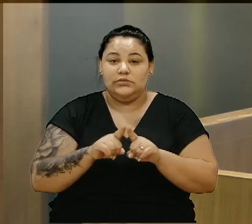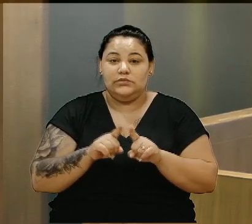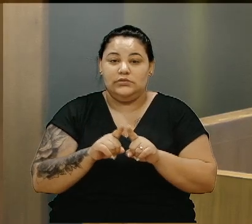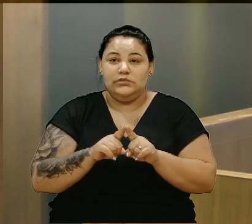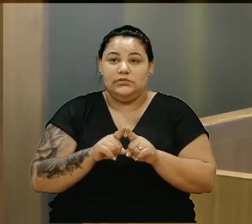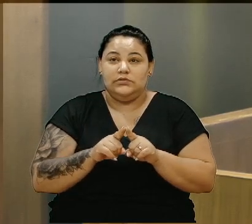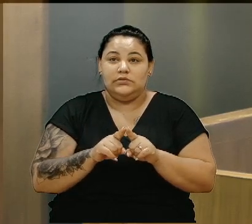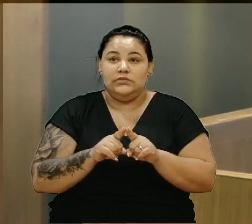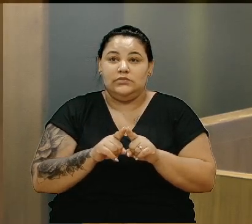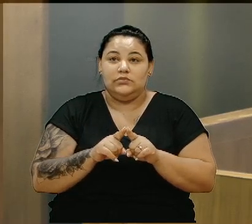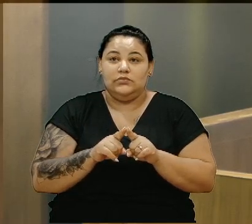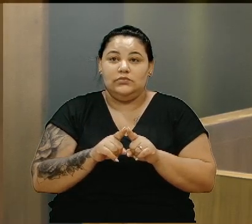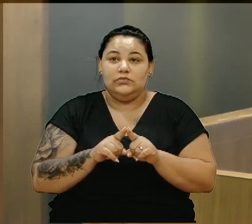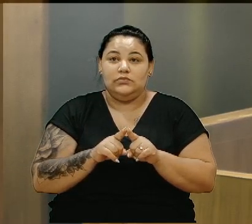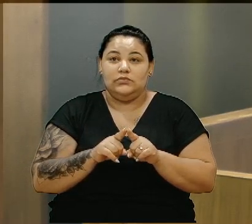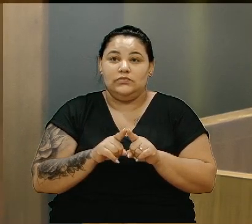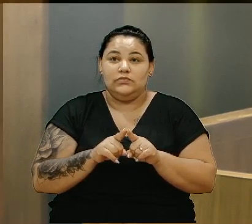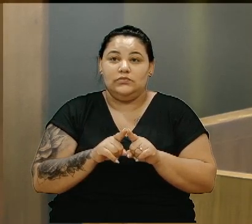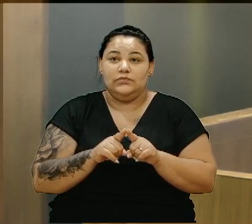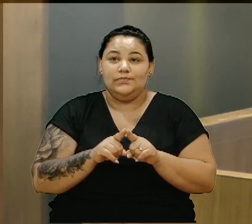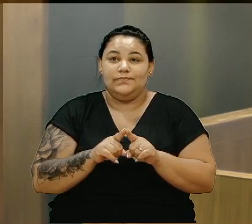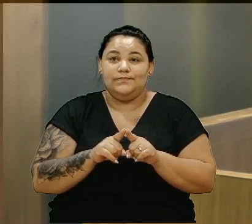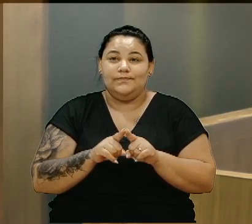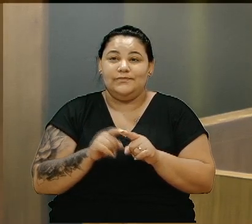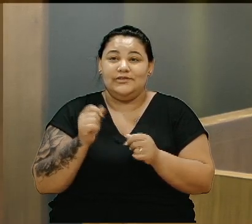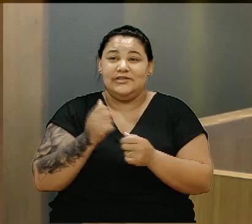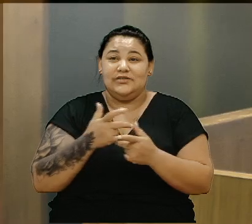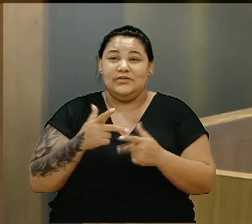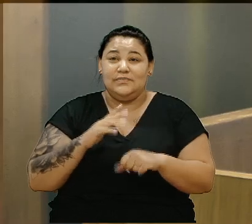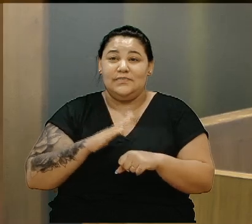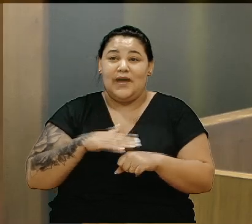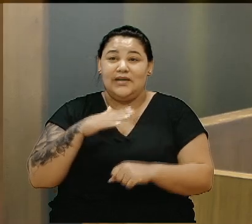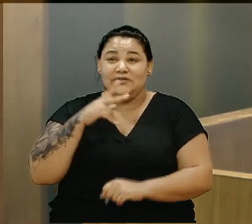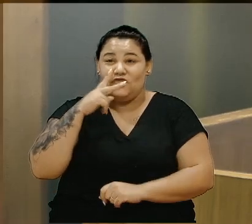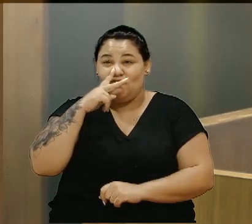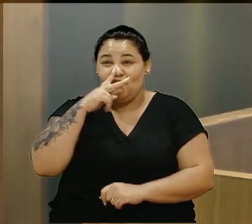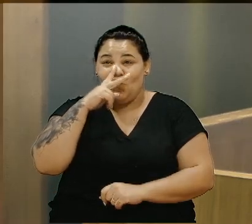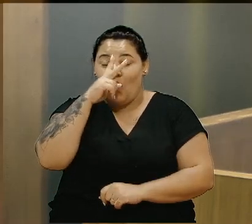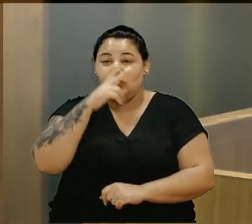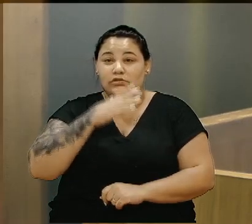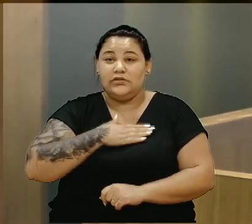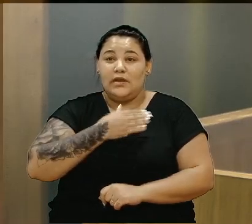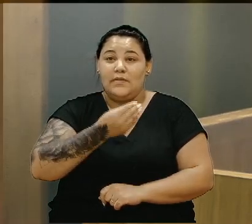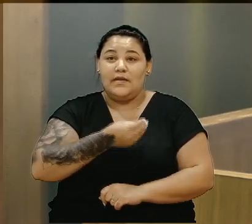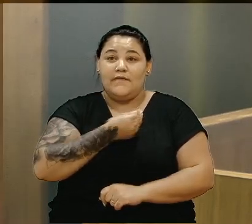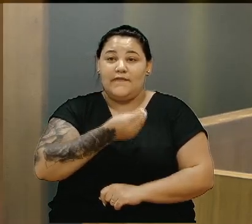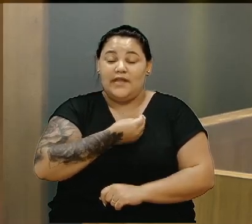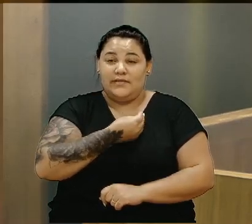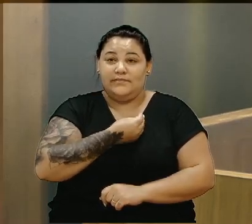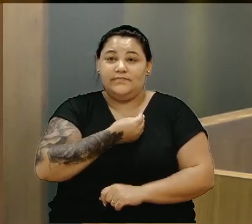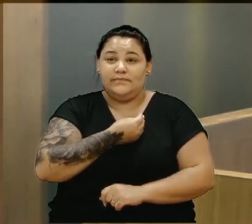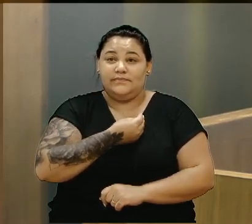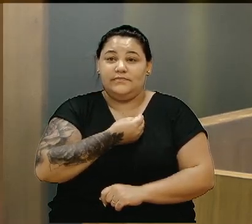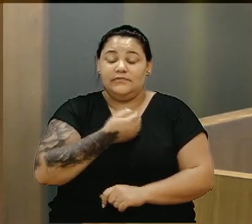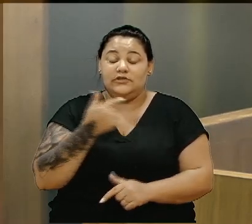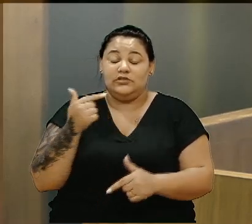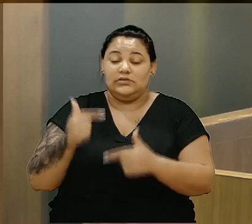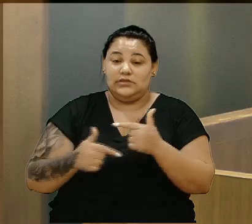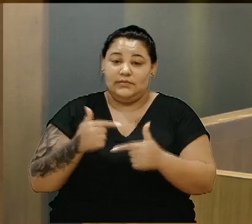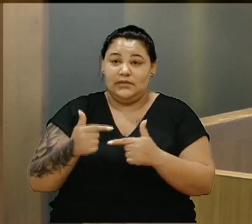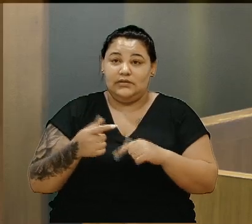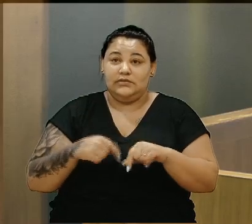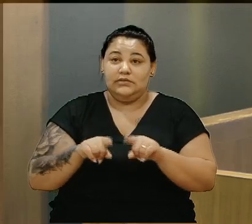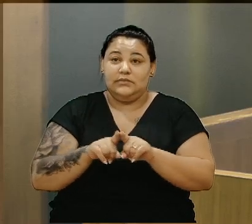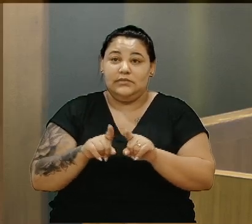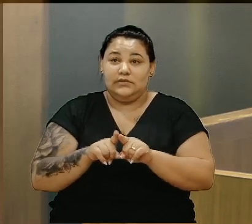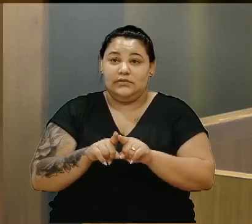foi dos episódios mais marcantes da minha vida, do ponto de vista de trabalhos na prefeitura e